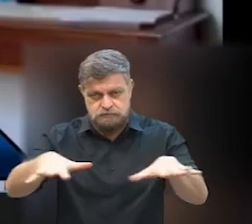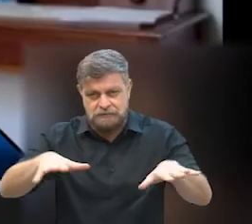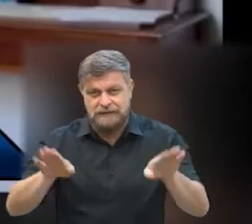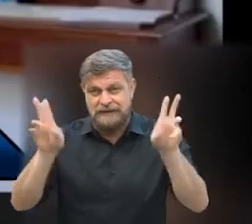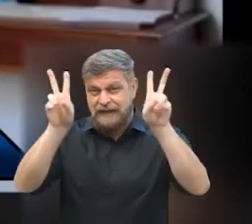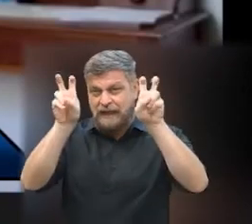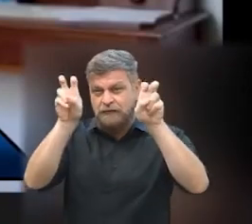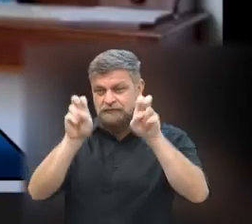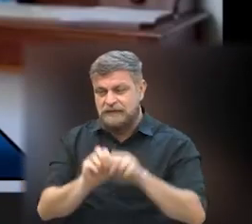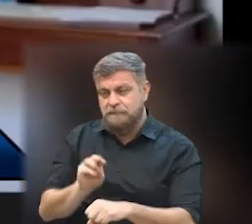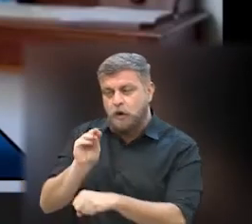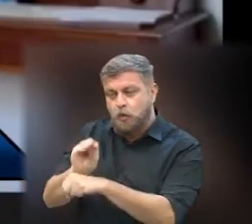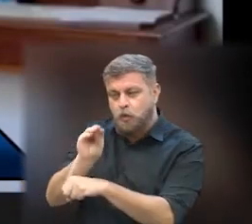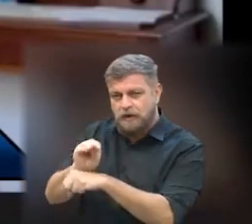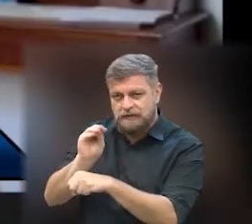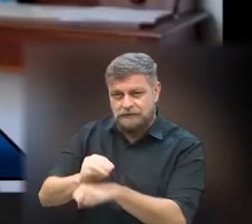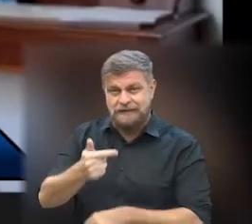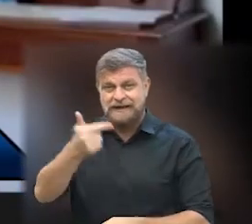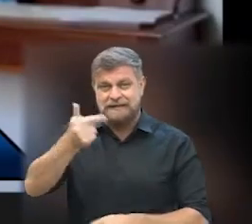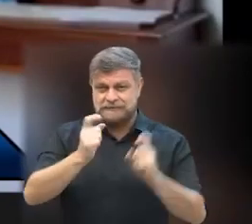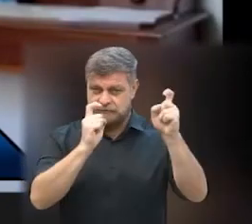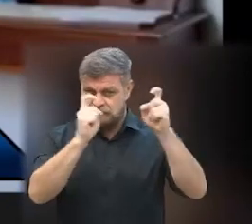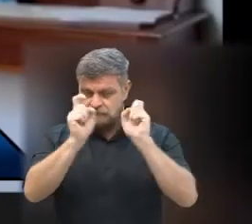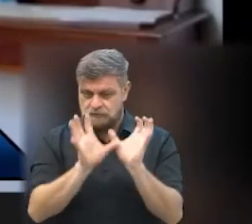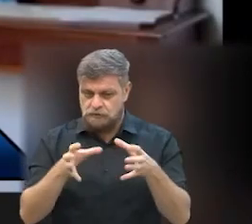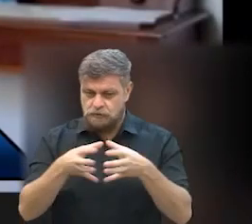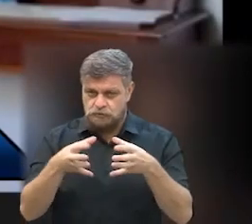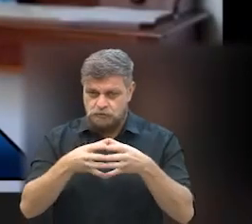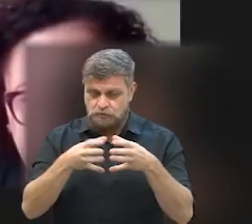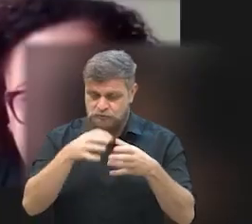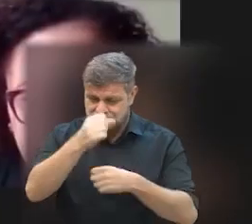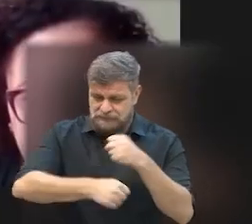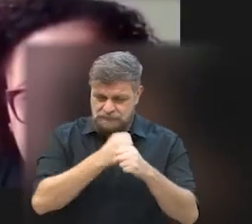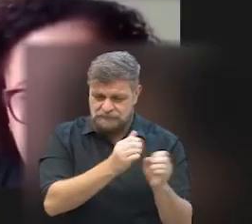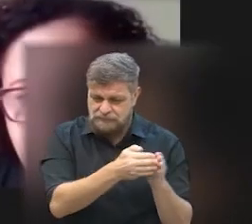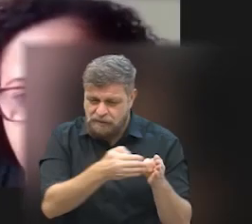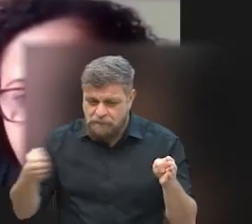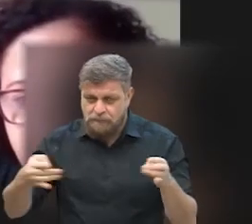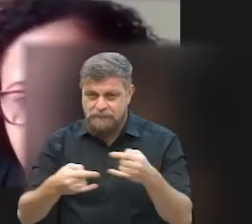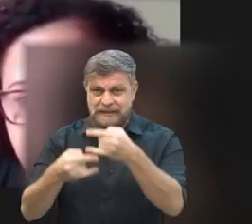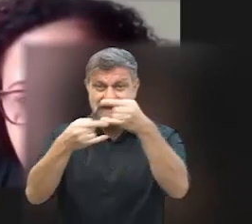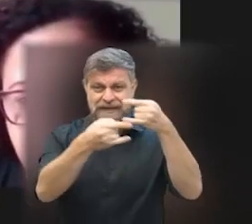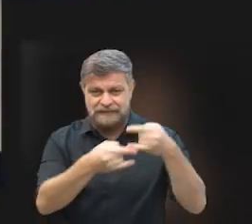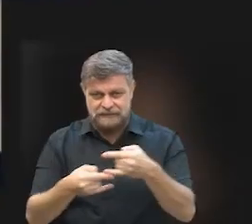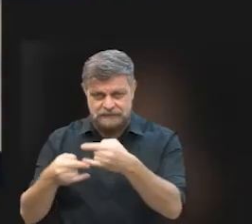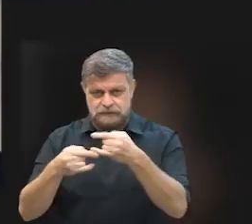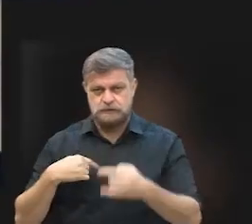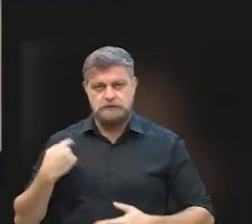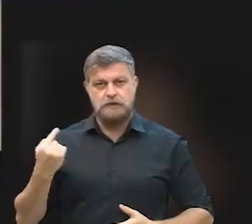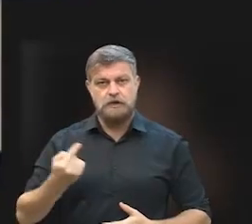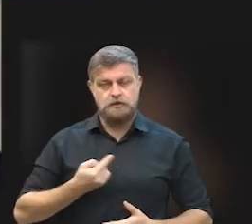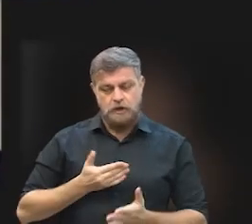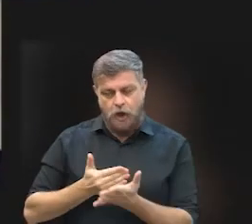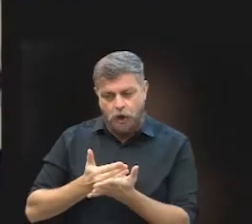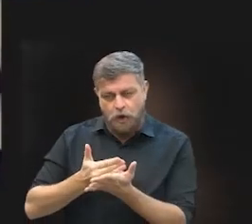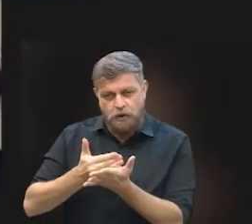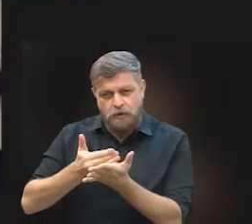dos cuidados. Foi a segunda reunião extraordinária da comissão do ano pela internet. Nós estamos